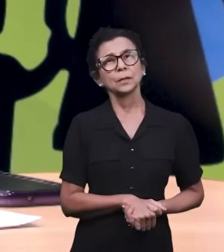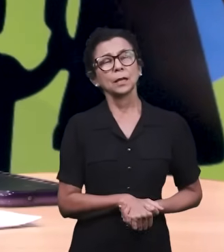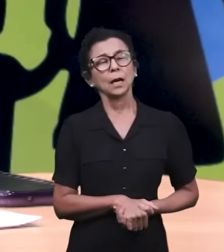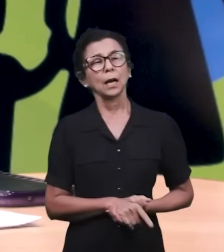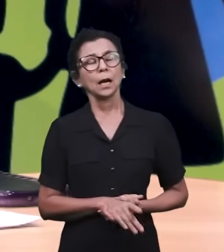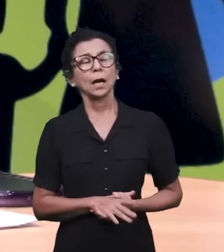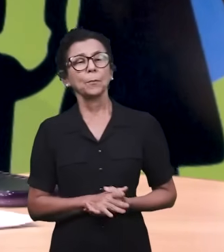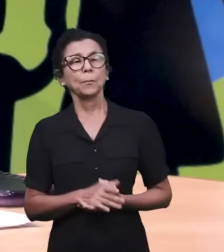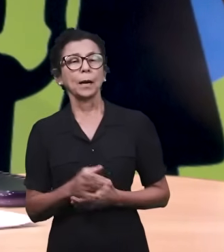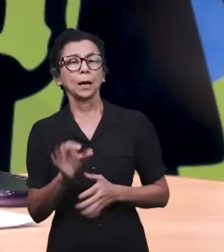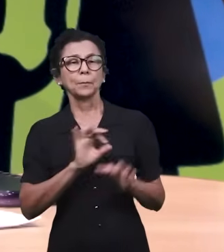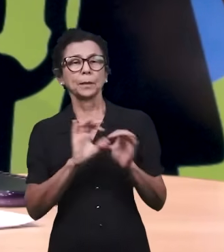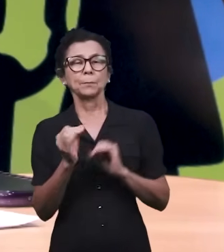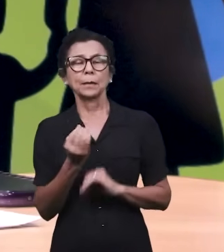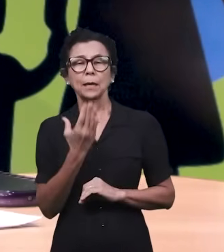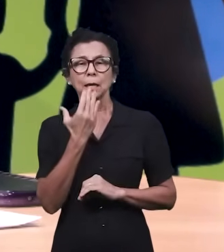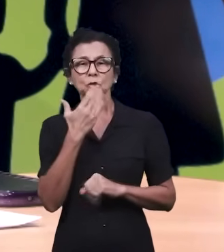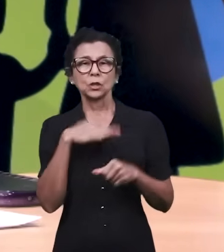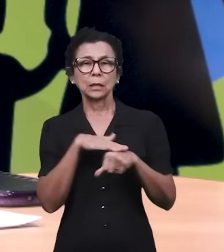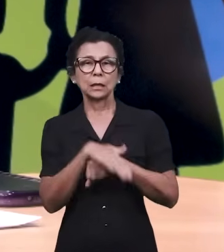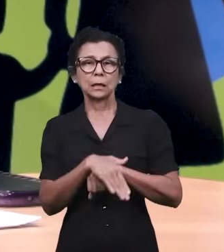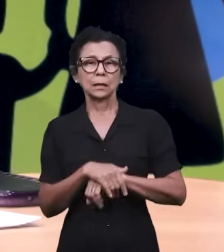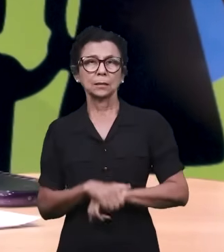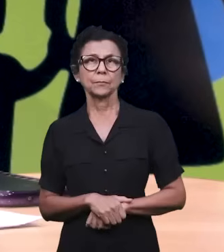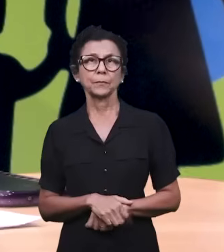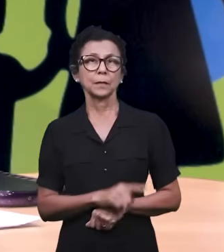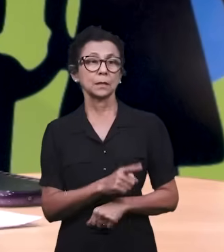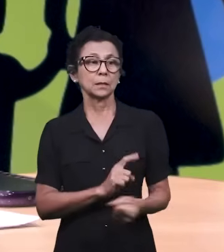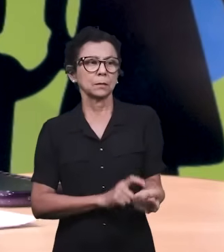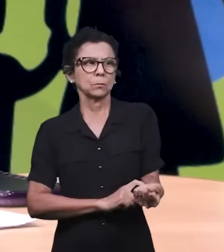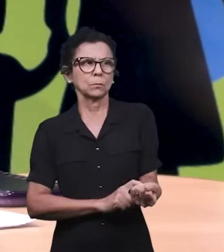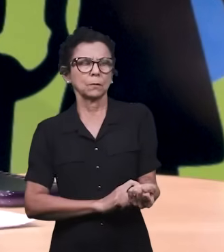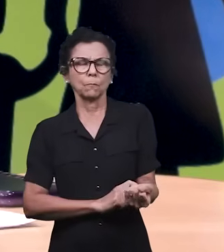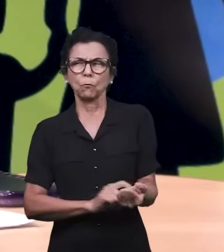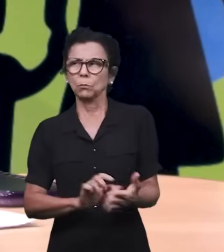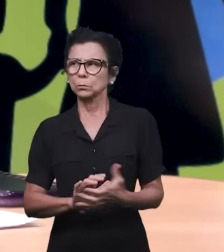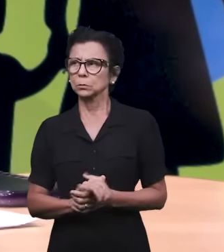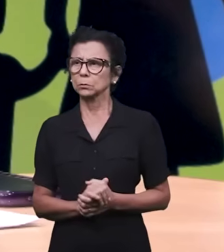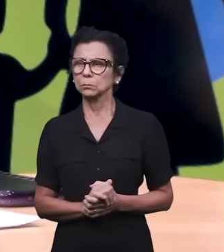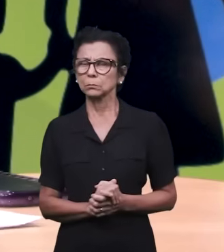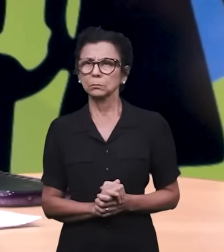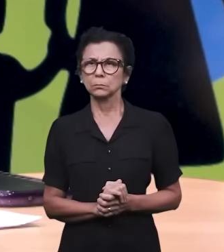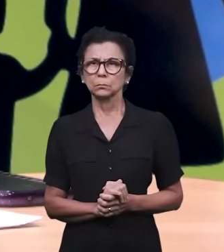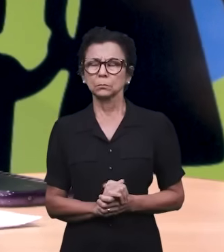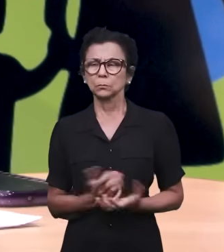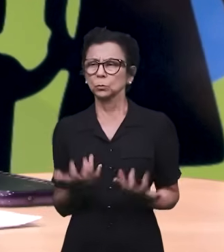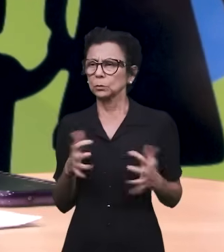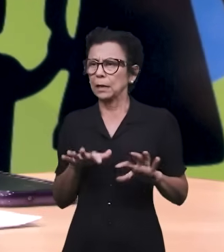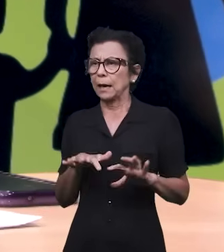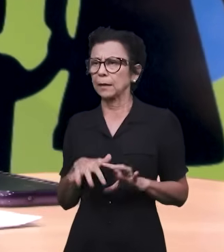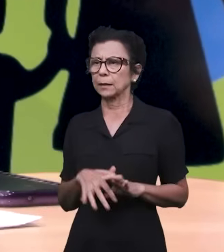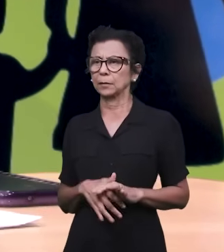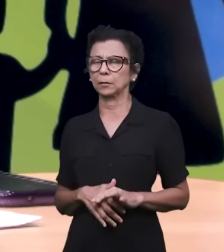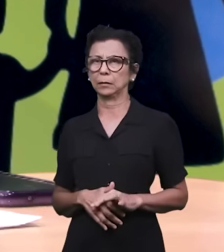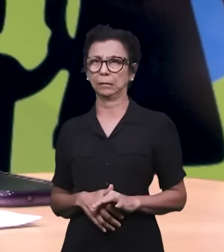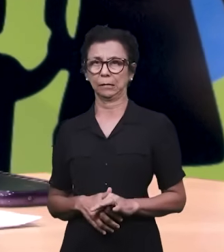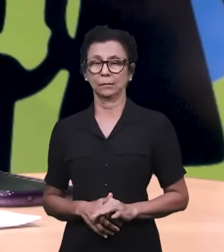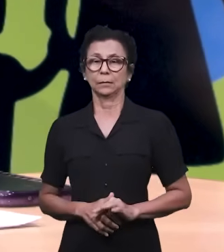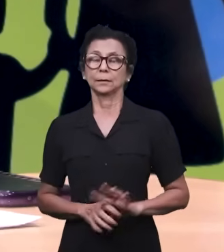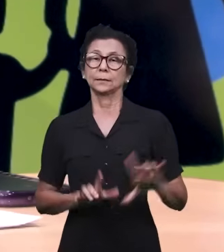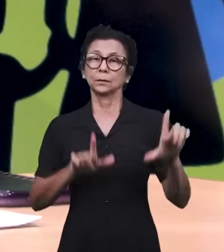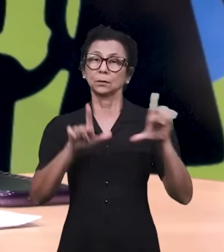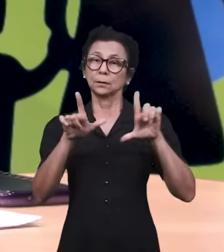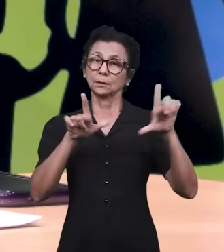janta, há o que? Uma irritabilidade, há um isolamento. Então as telas, ela provoca isso